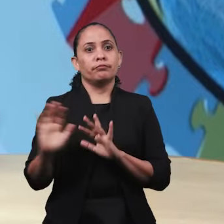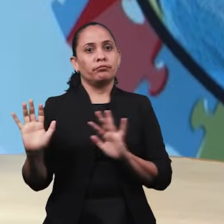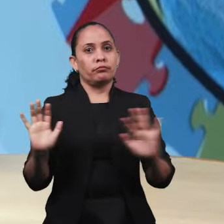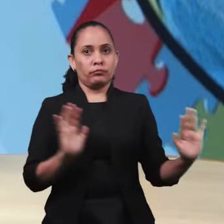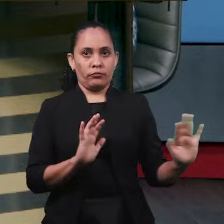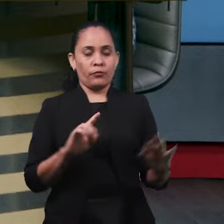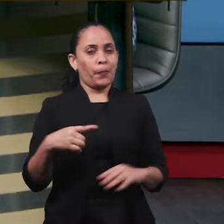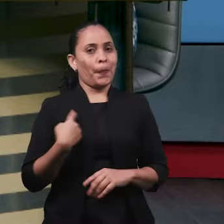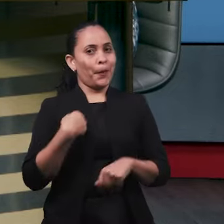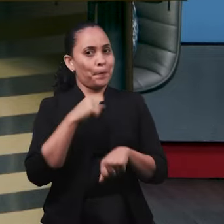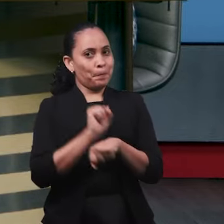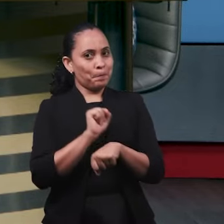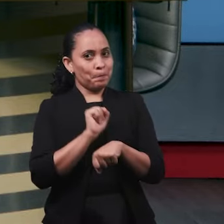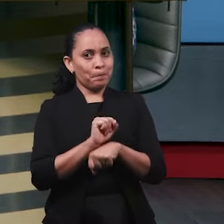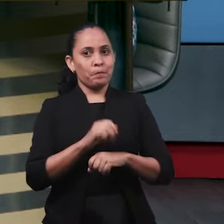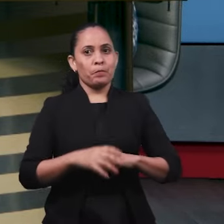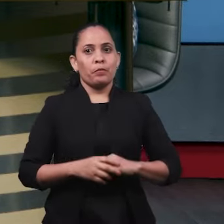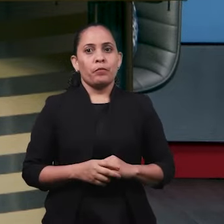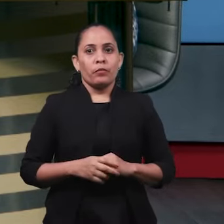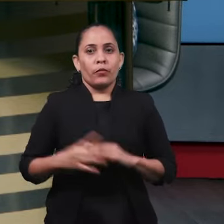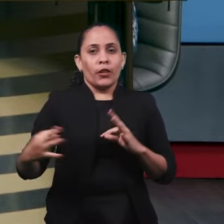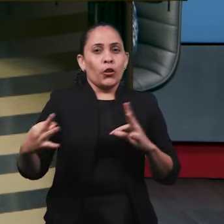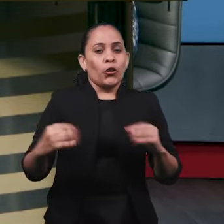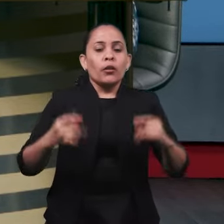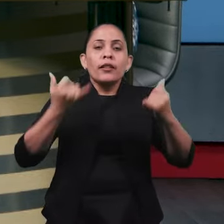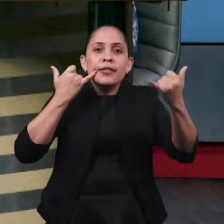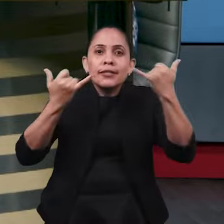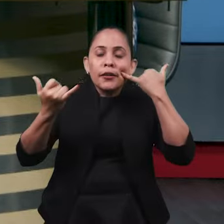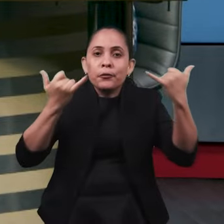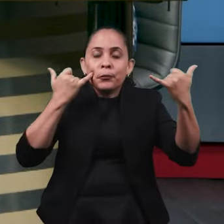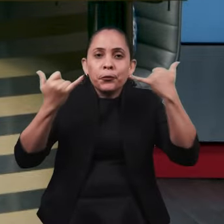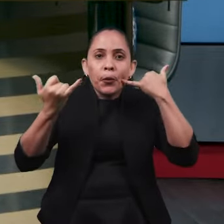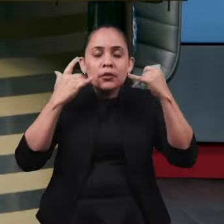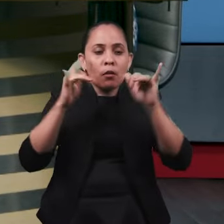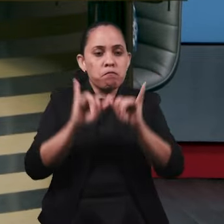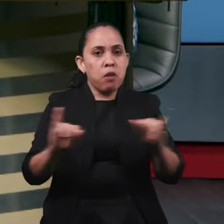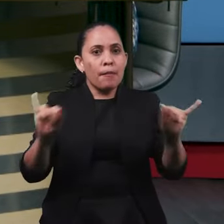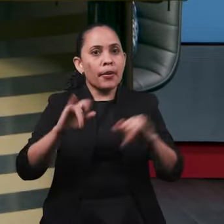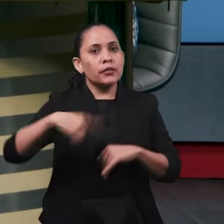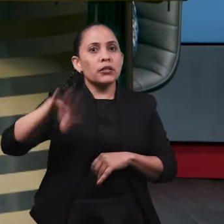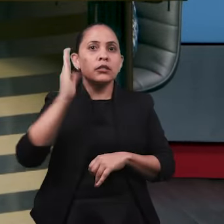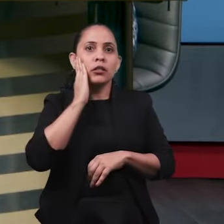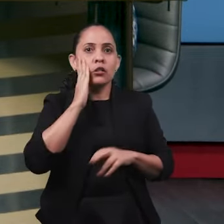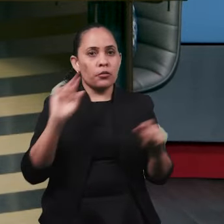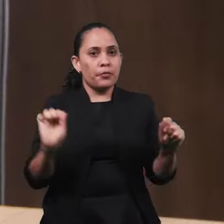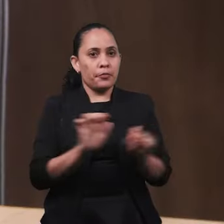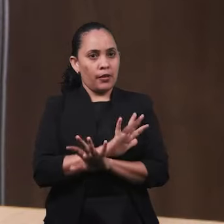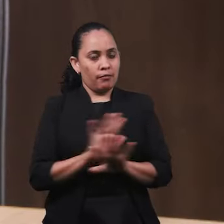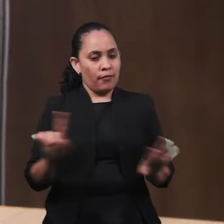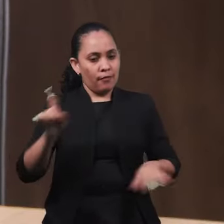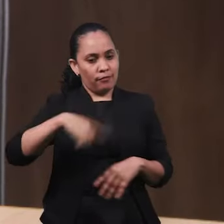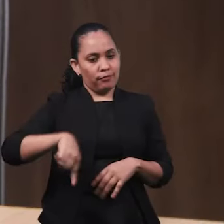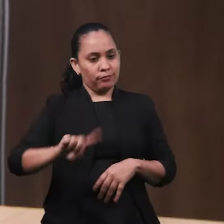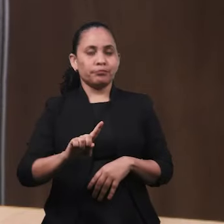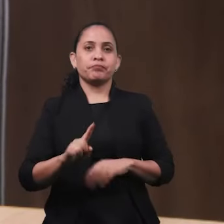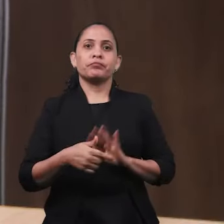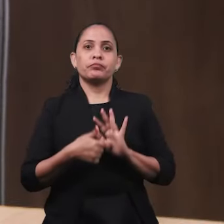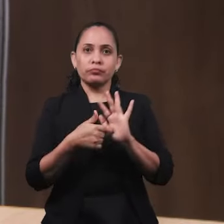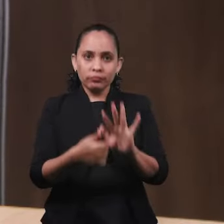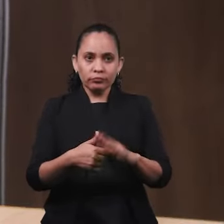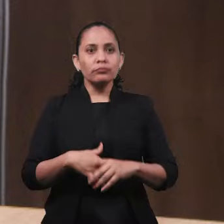entendeu? Bom, nós esperamos, né, que toda essa informação, né, esses esclarecimentos que os senhores